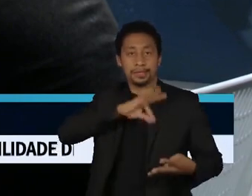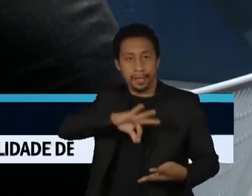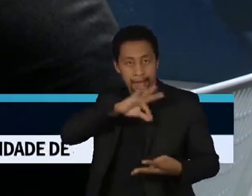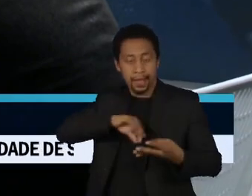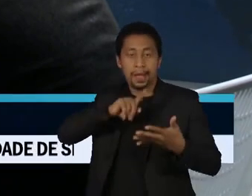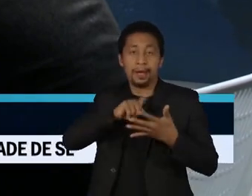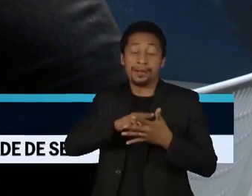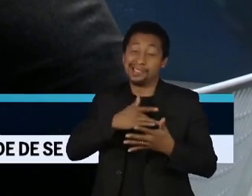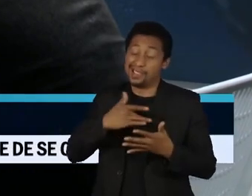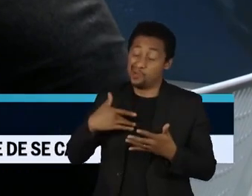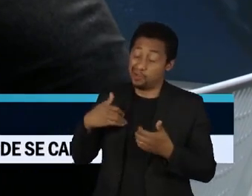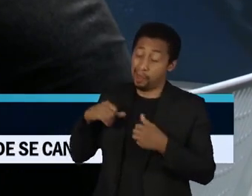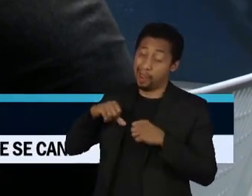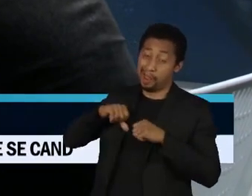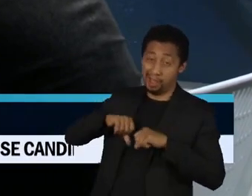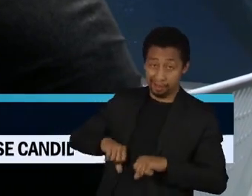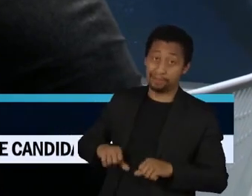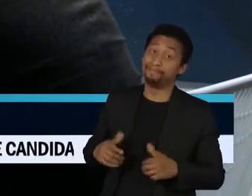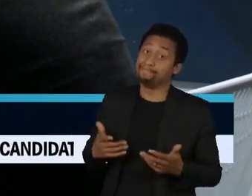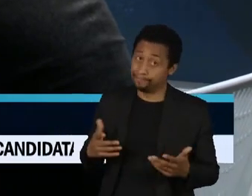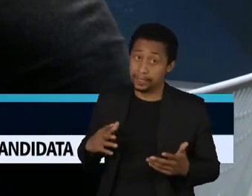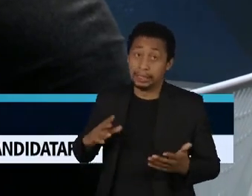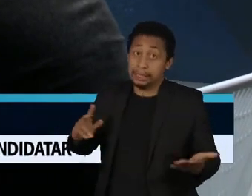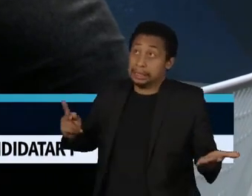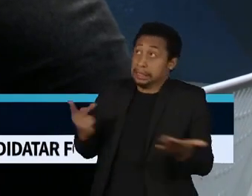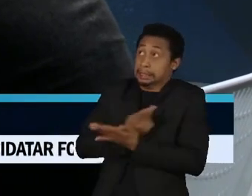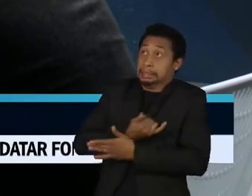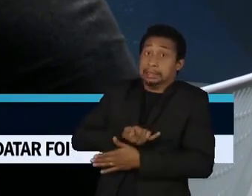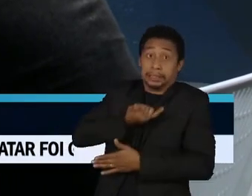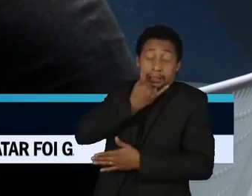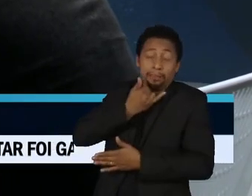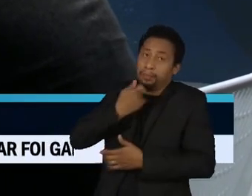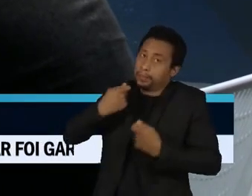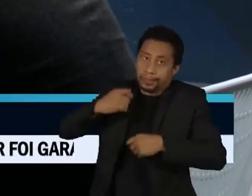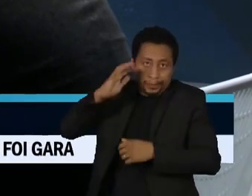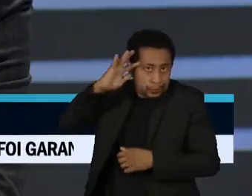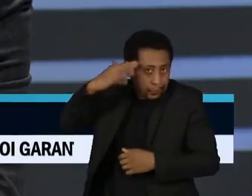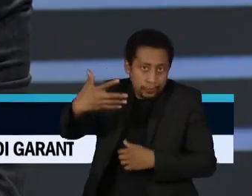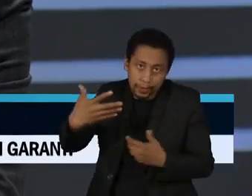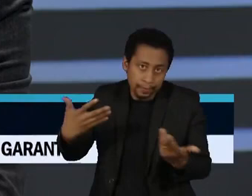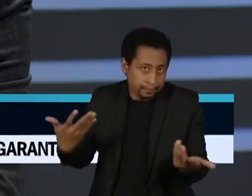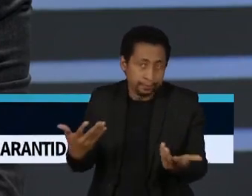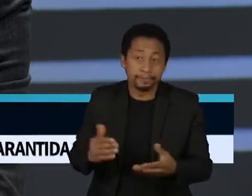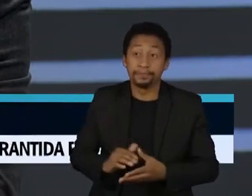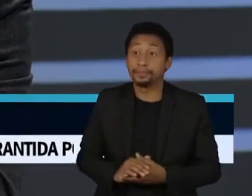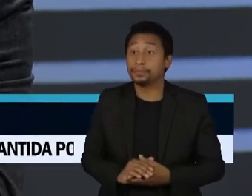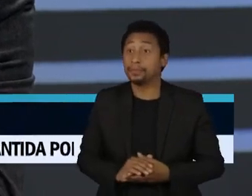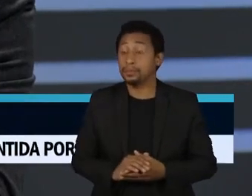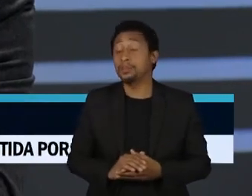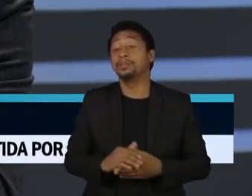a gente Acontece uma coisa dessa todo mundo tem que se virar da maneira que pode isso